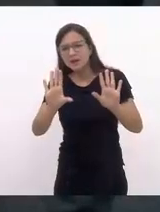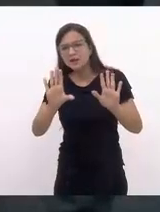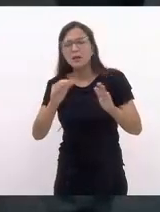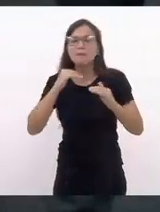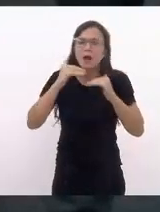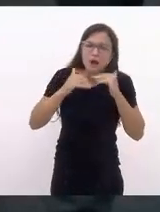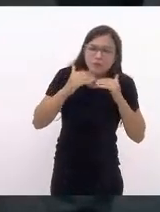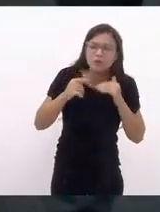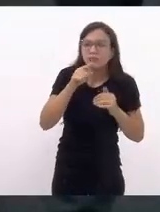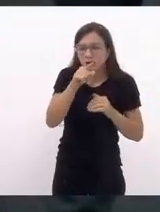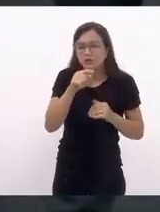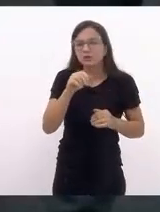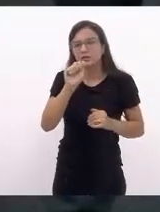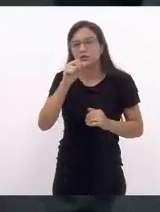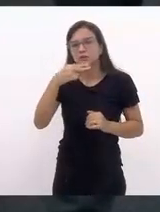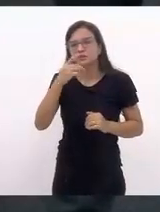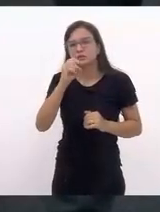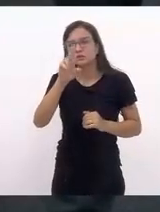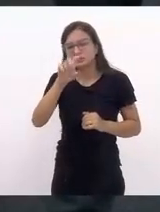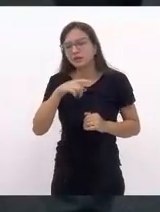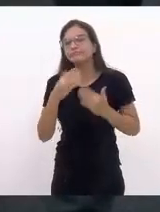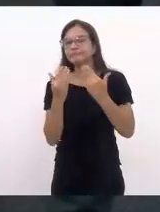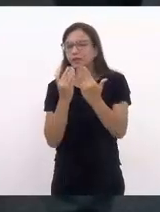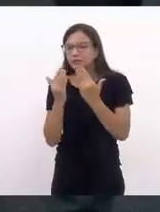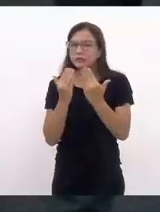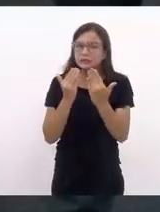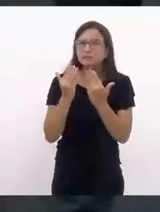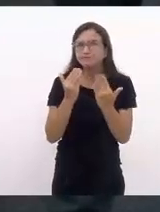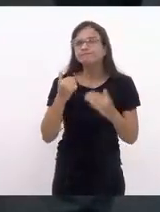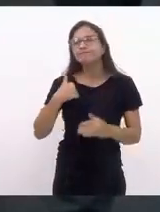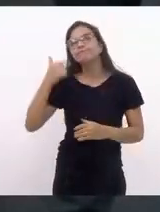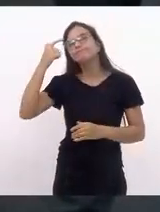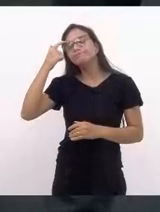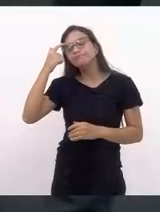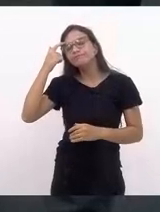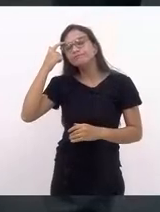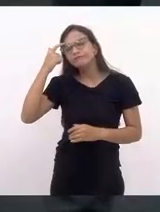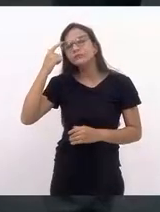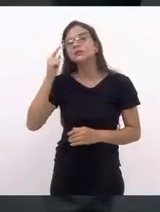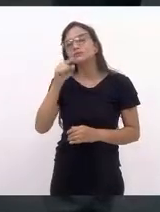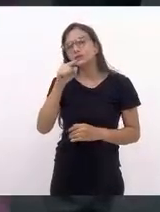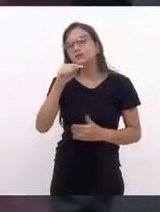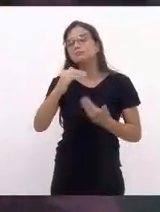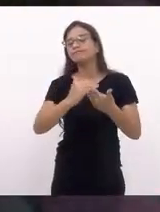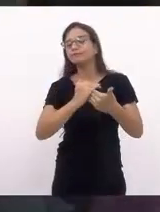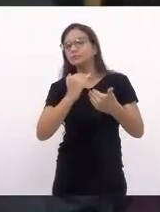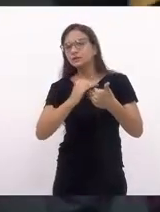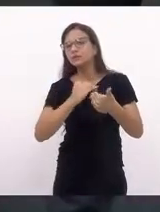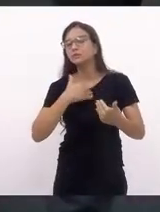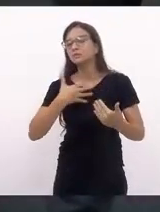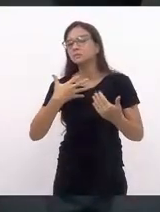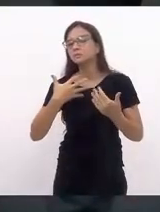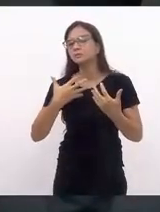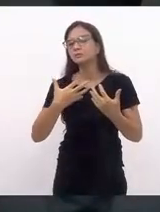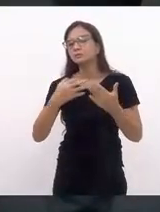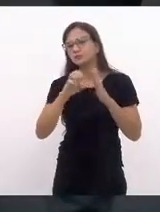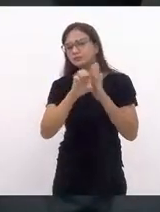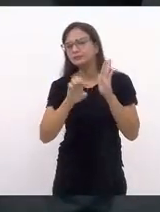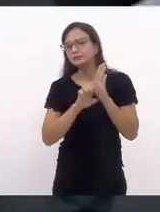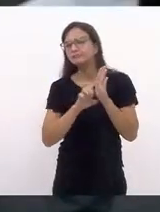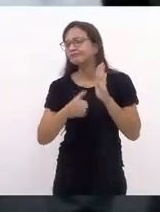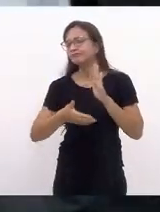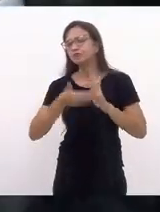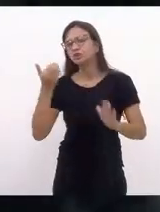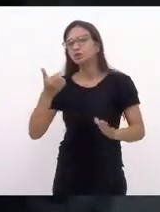excelência compreende toda a sua orientação eu vou retirar essa emenda mais